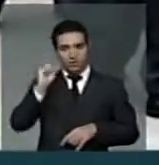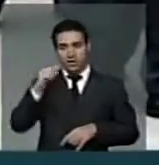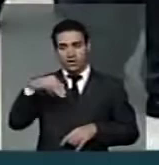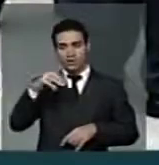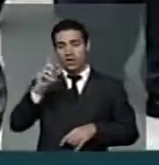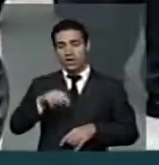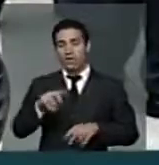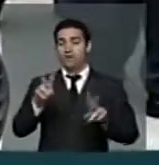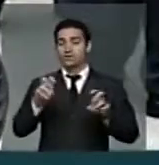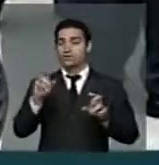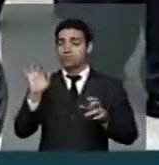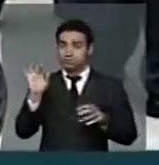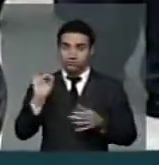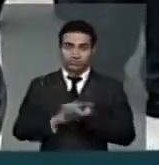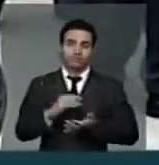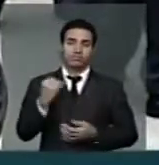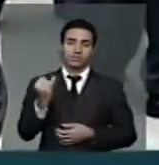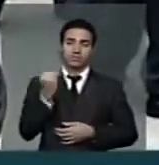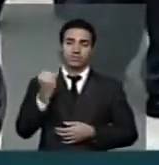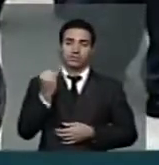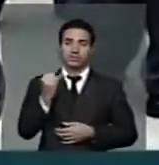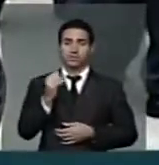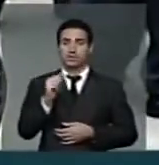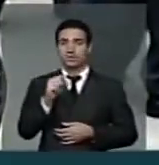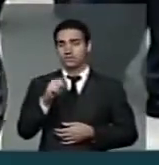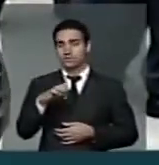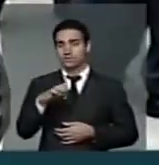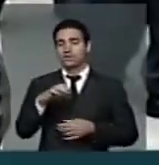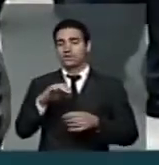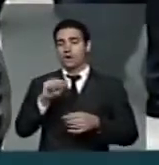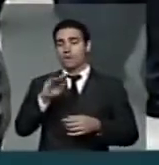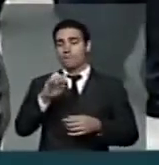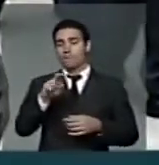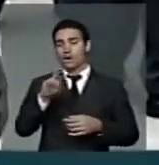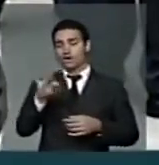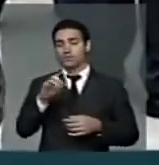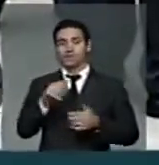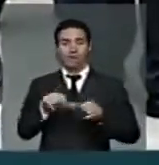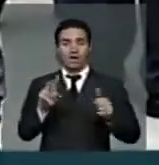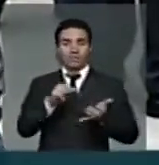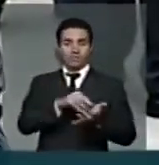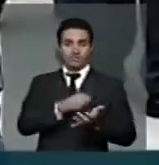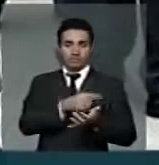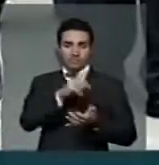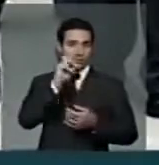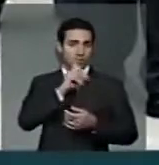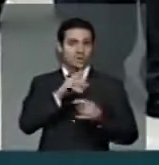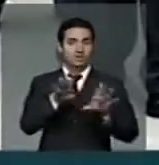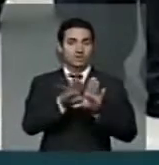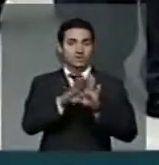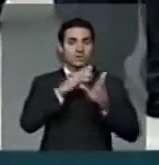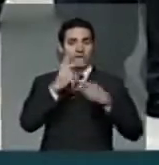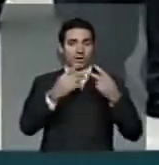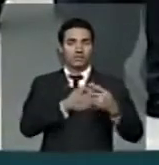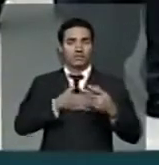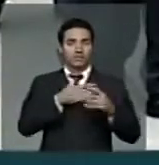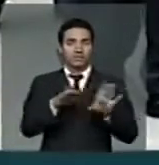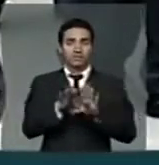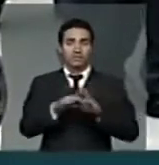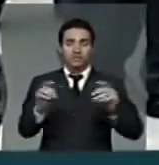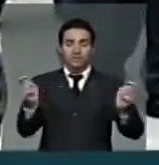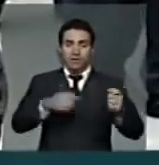extremamente importante, tanto que tanto a AESP quanto a ABERT estavam presentes a esse evento e registraram com satisfação poder